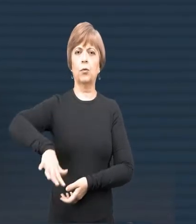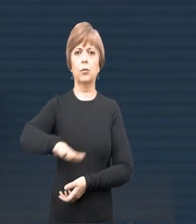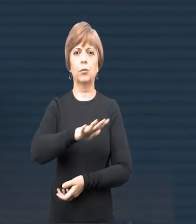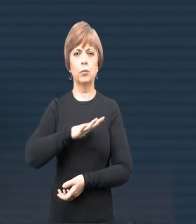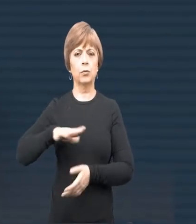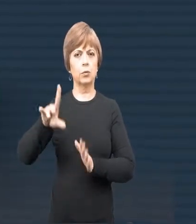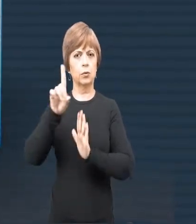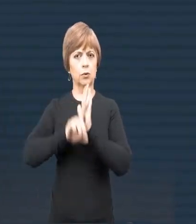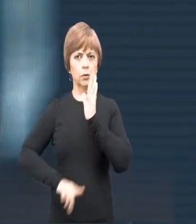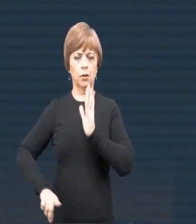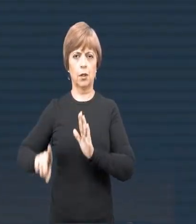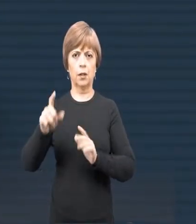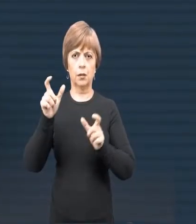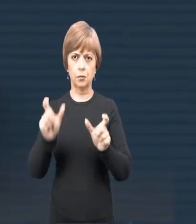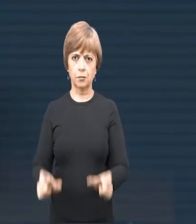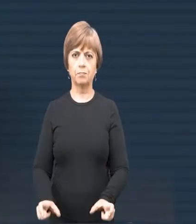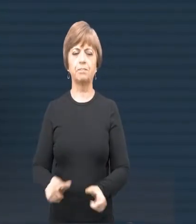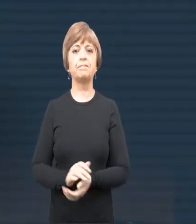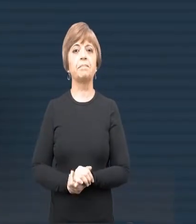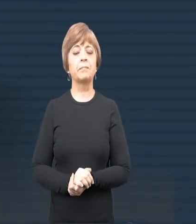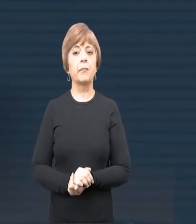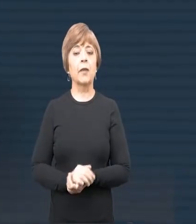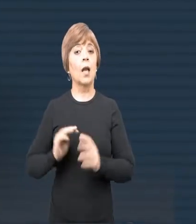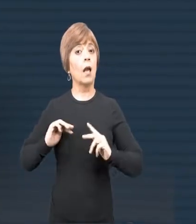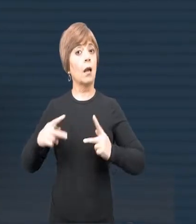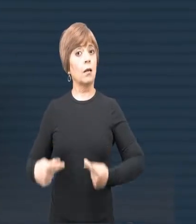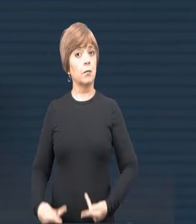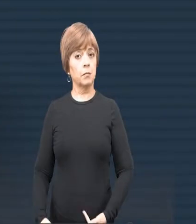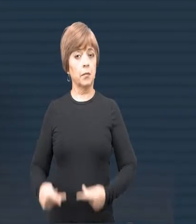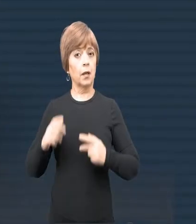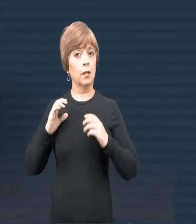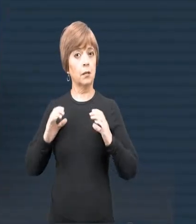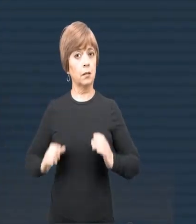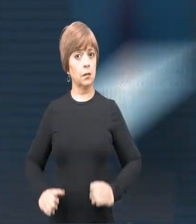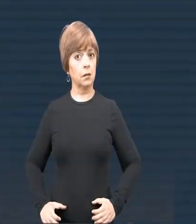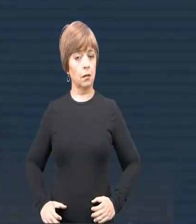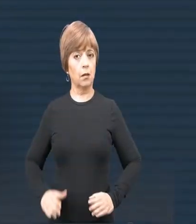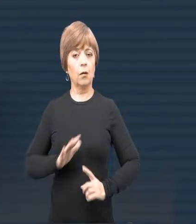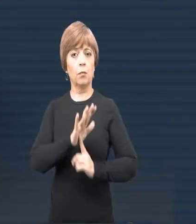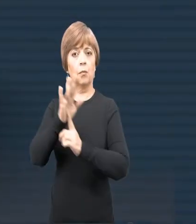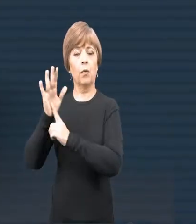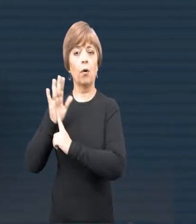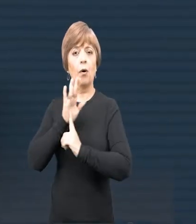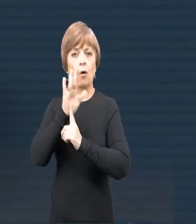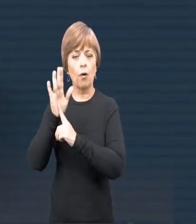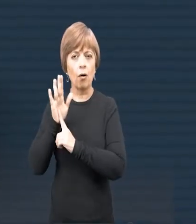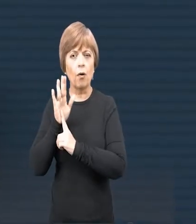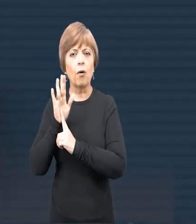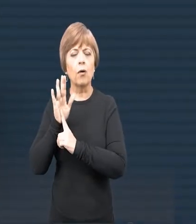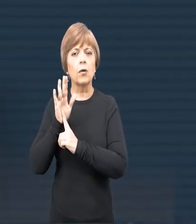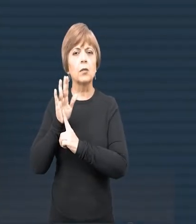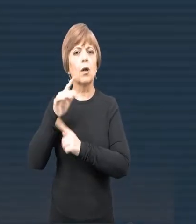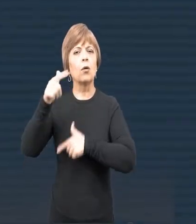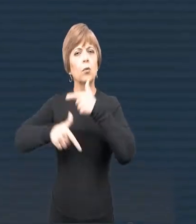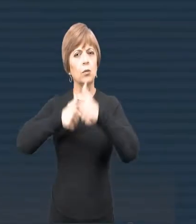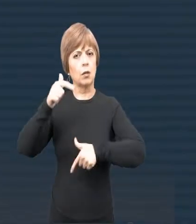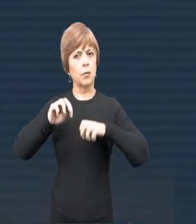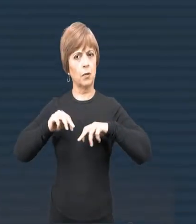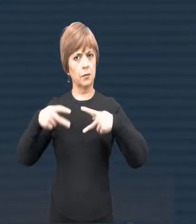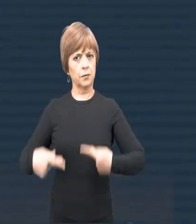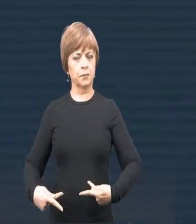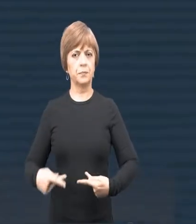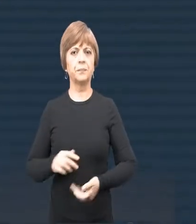dos cidadãos. O MP Cidadão continua mostrando a atuação do MPRJ em todo o